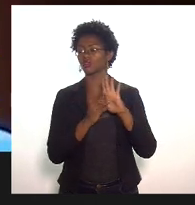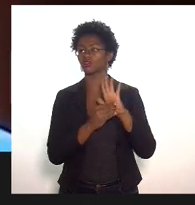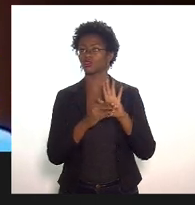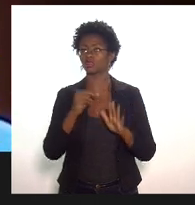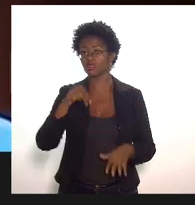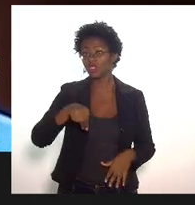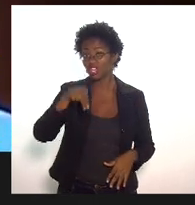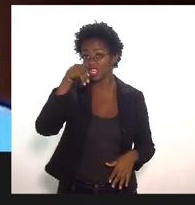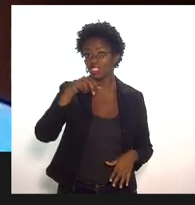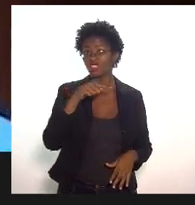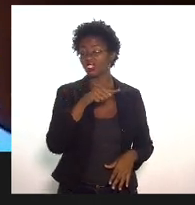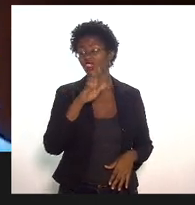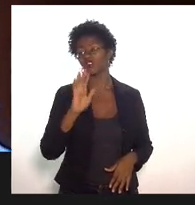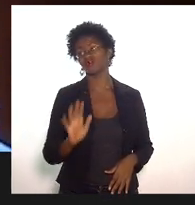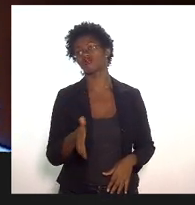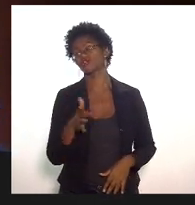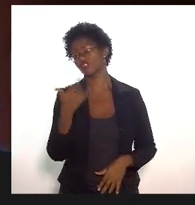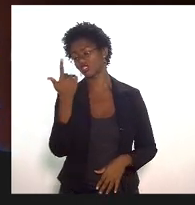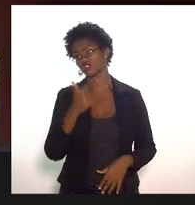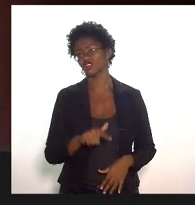está, novamente,